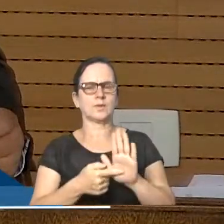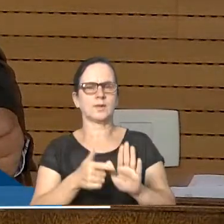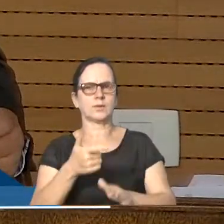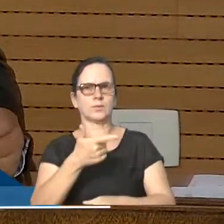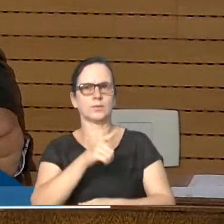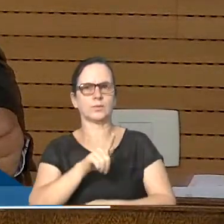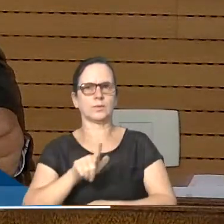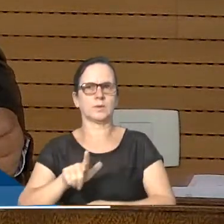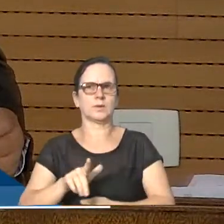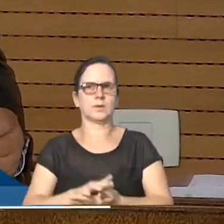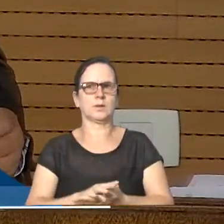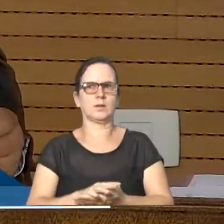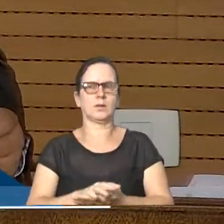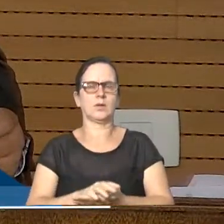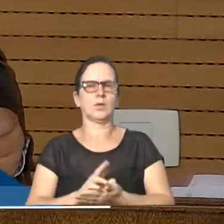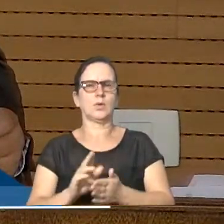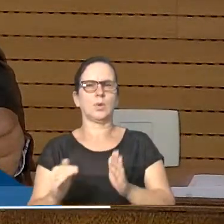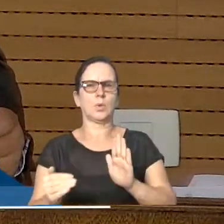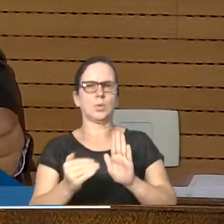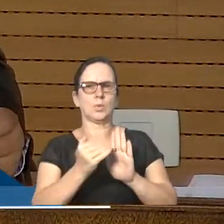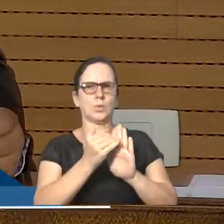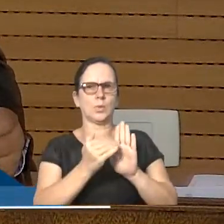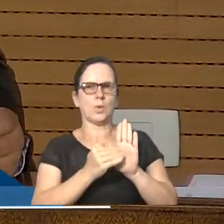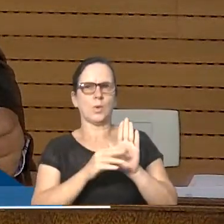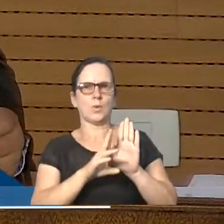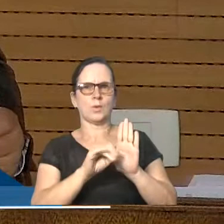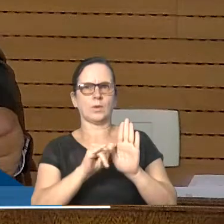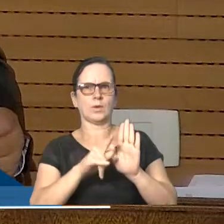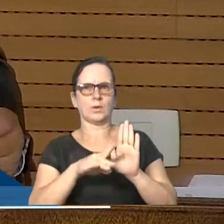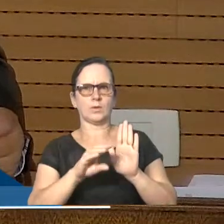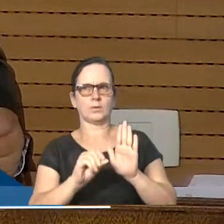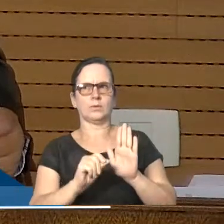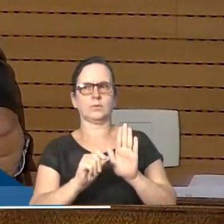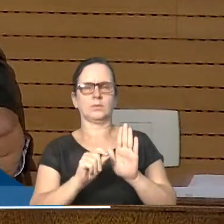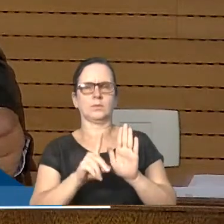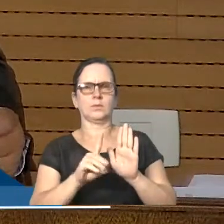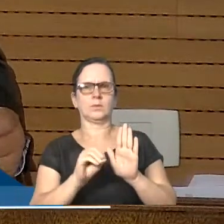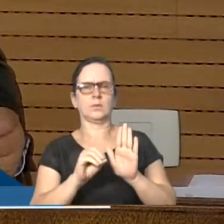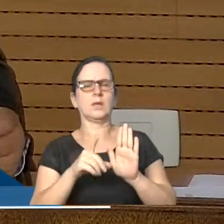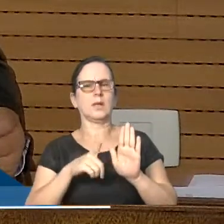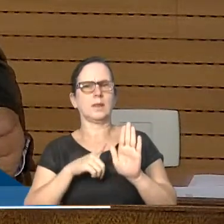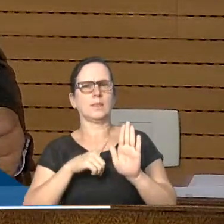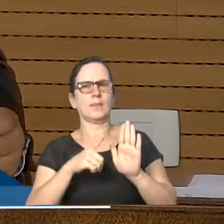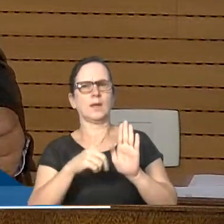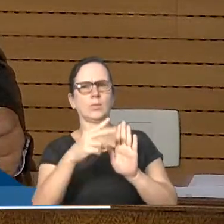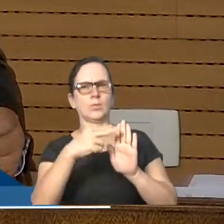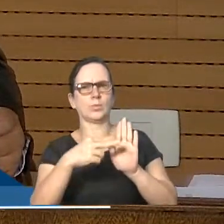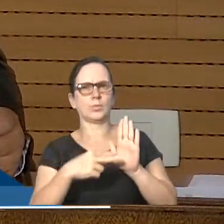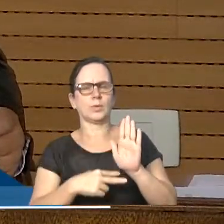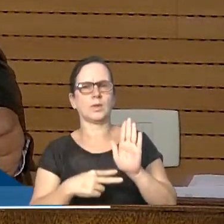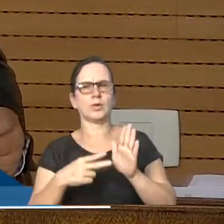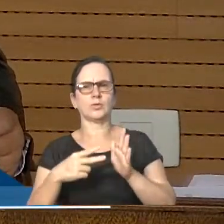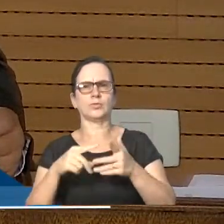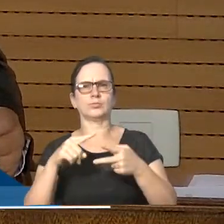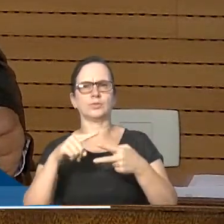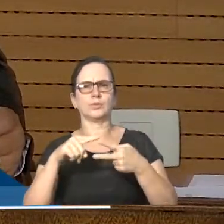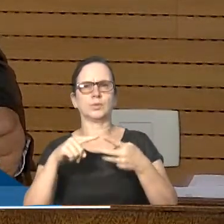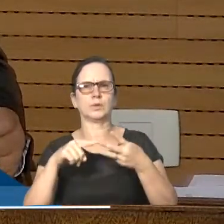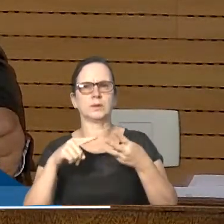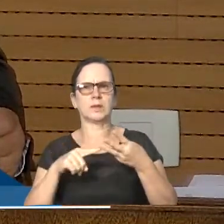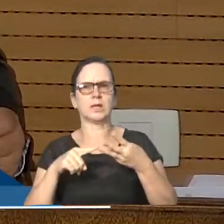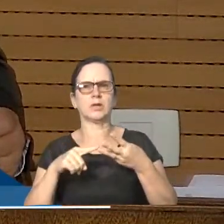se encontra no rol de legitimados para tanto, extraindo-se a propositura e assinatura de 3